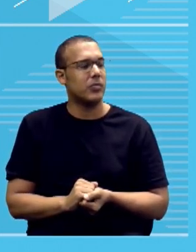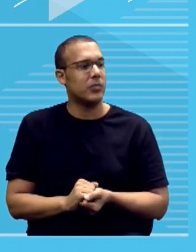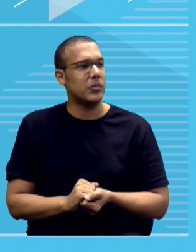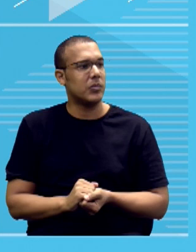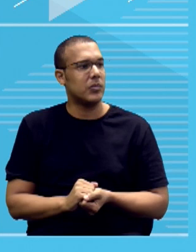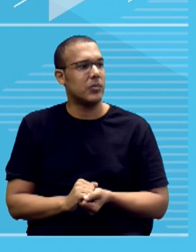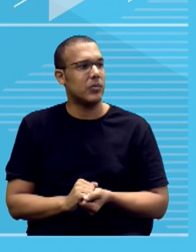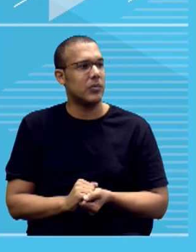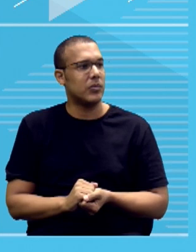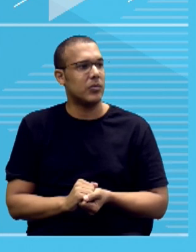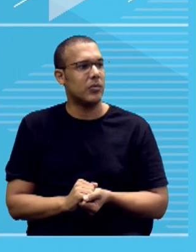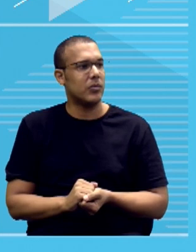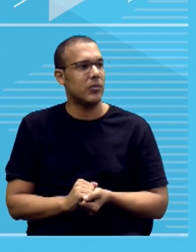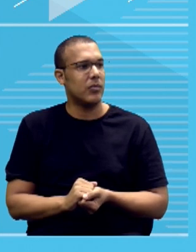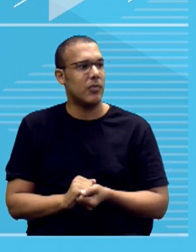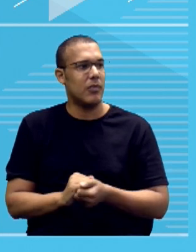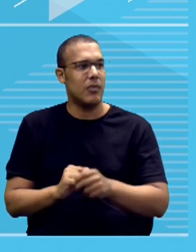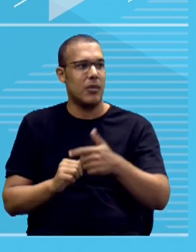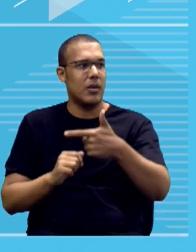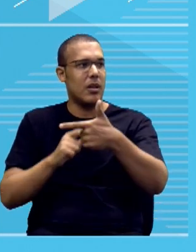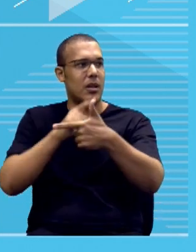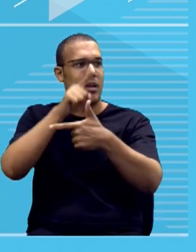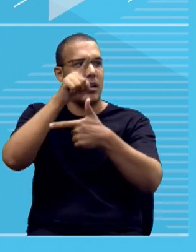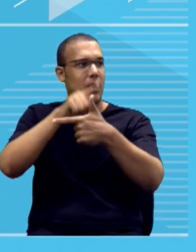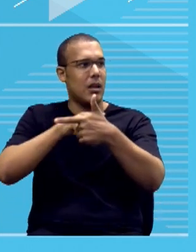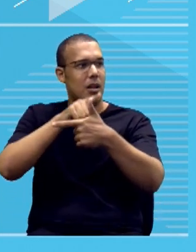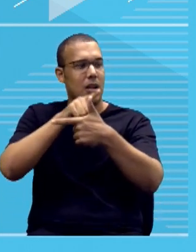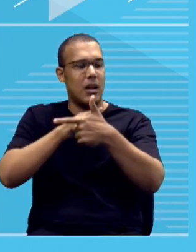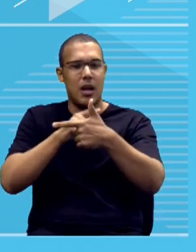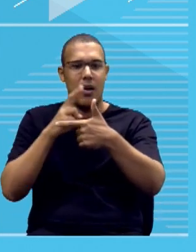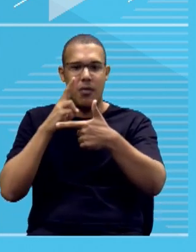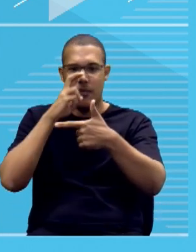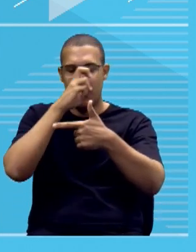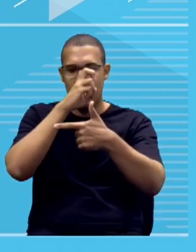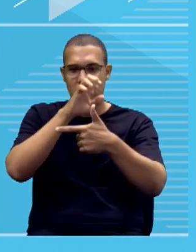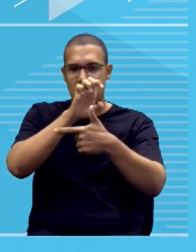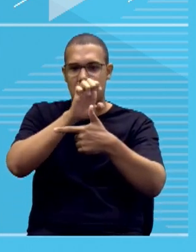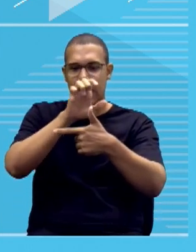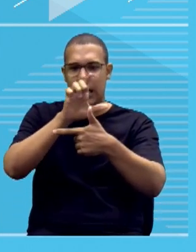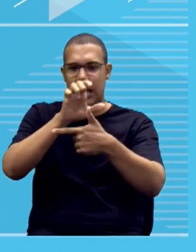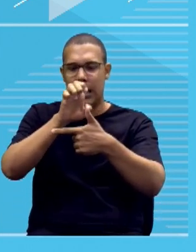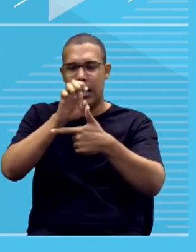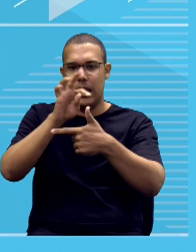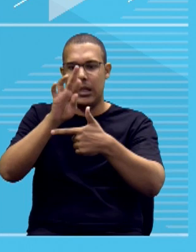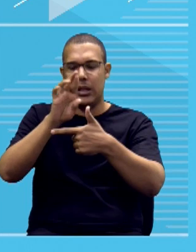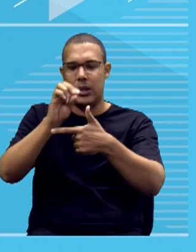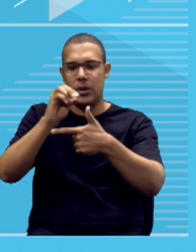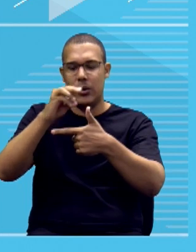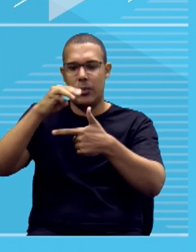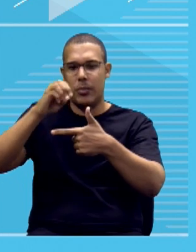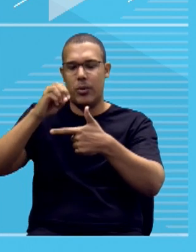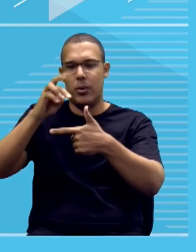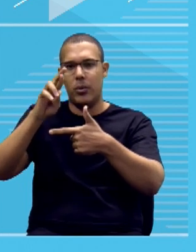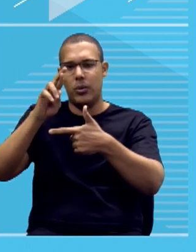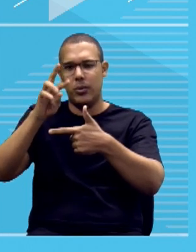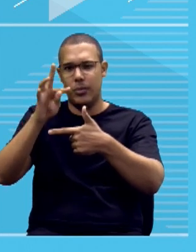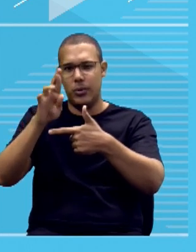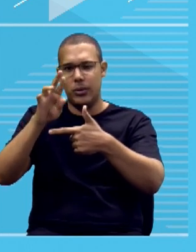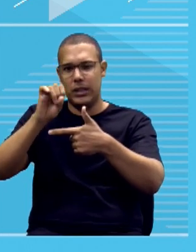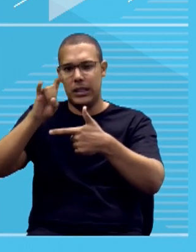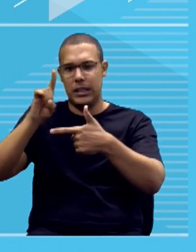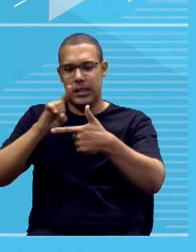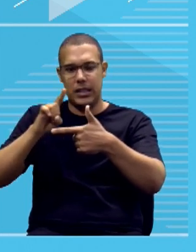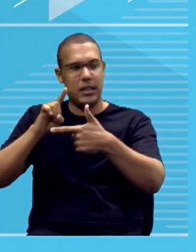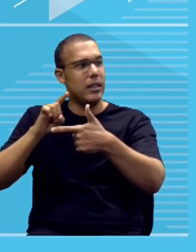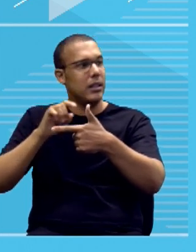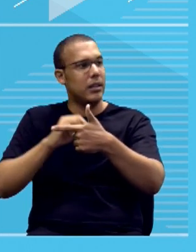Aqui é o valor da força eletromotriz, tá bom? Dentro desse valor é. Aqui eu encontro o vale zero. E